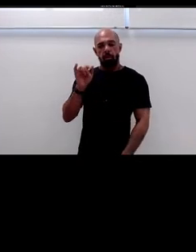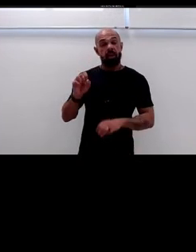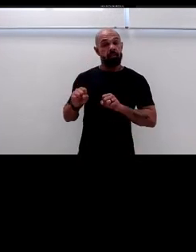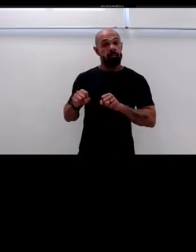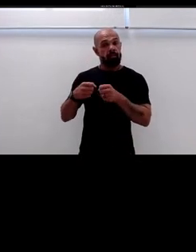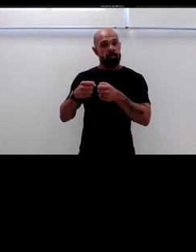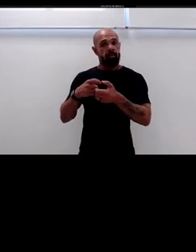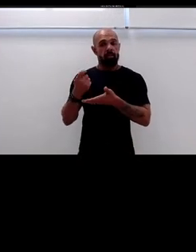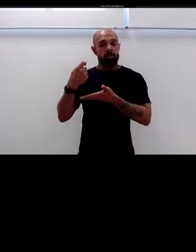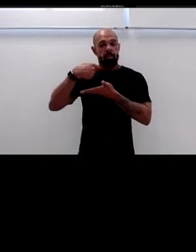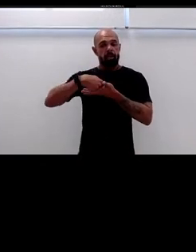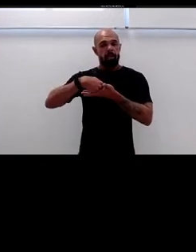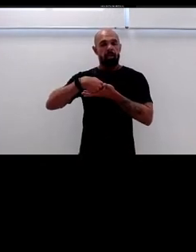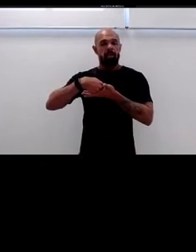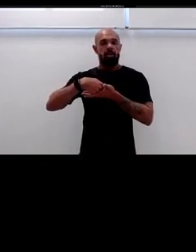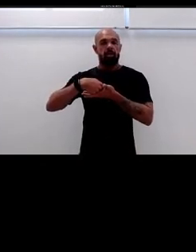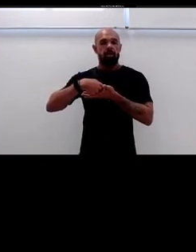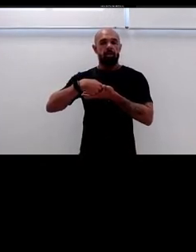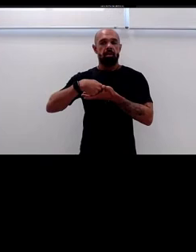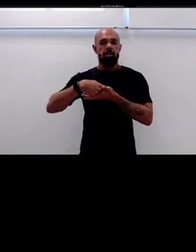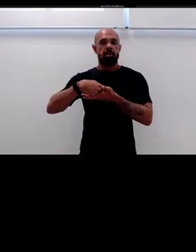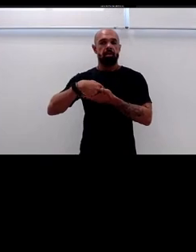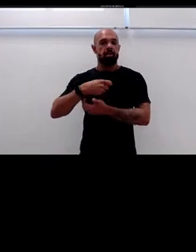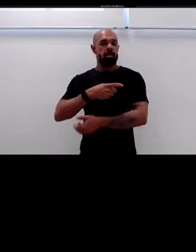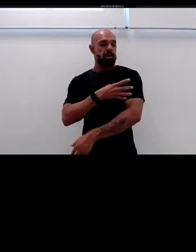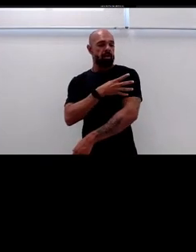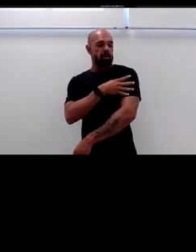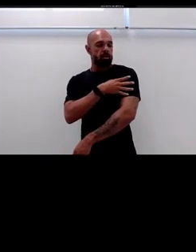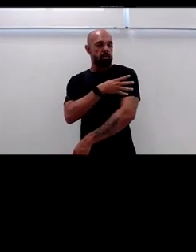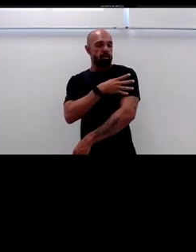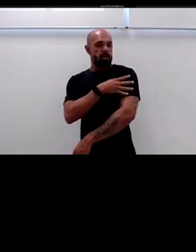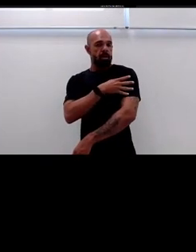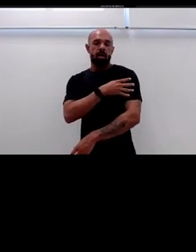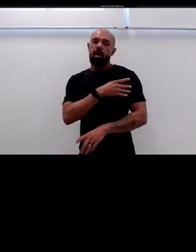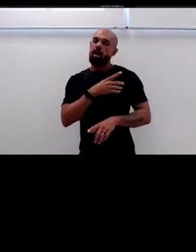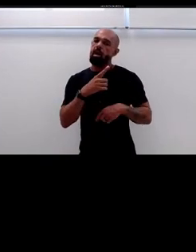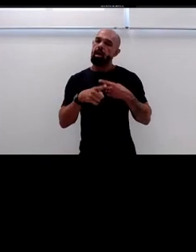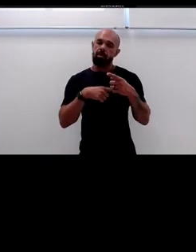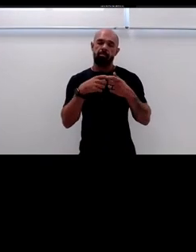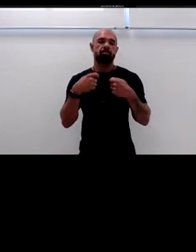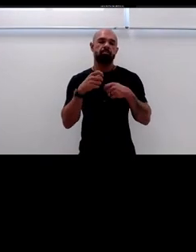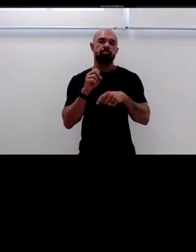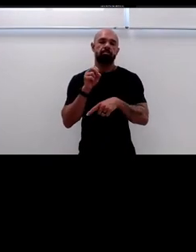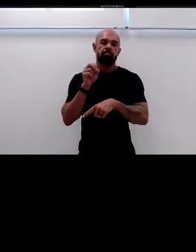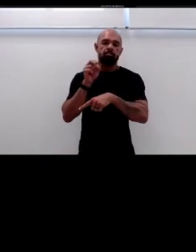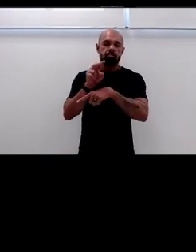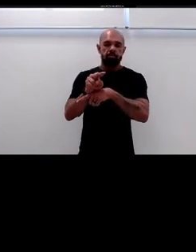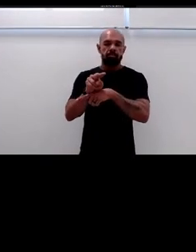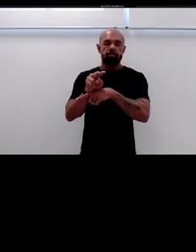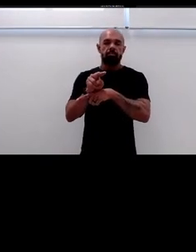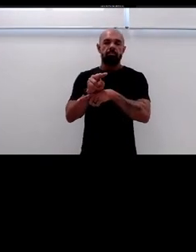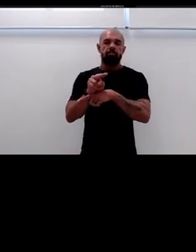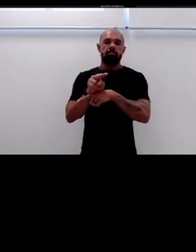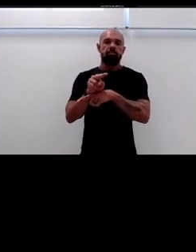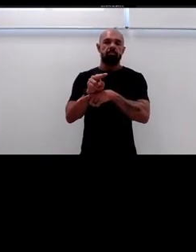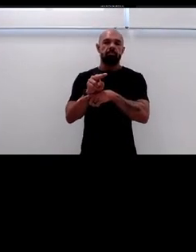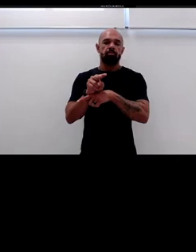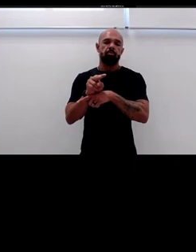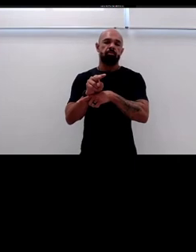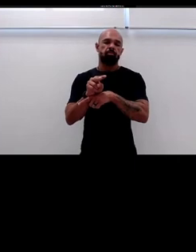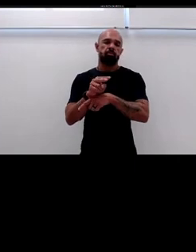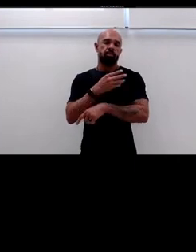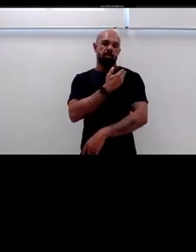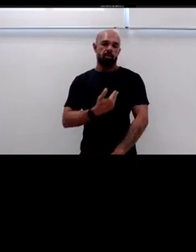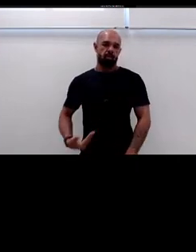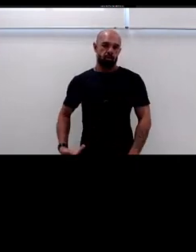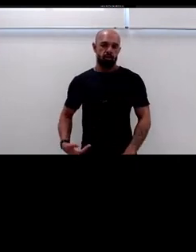até a quarta série, e depois eu tive que ir para o ensino público. Lá eu